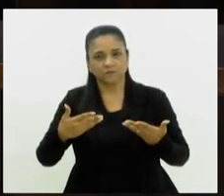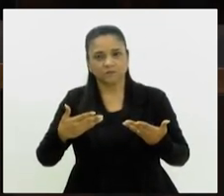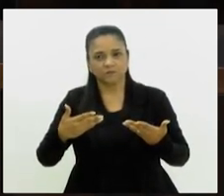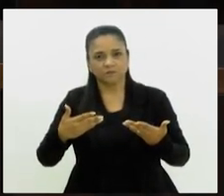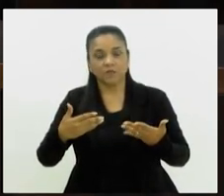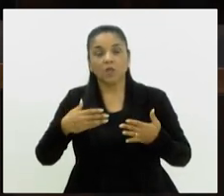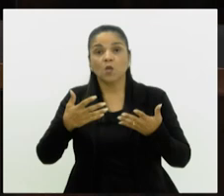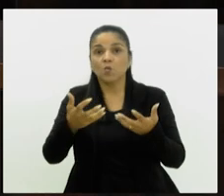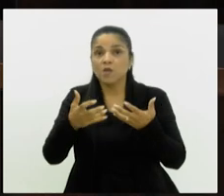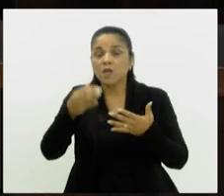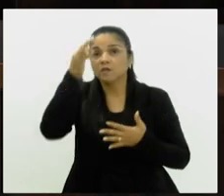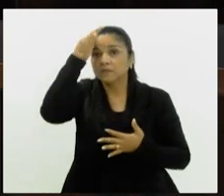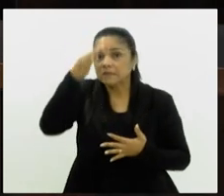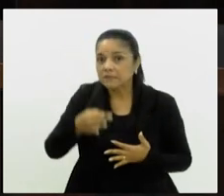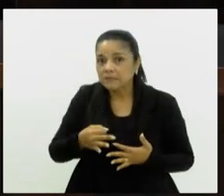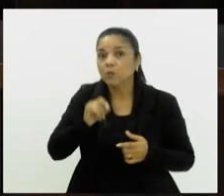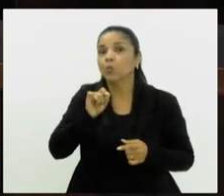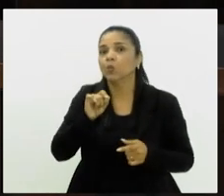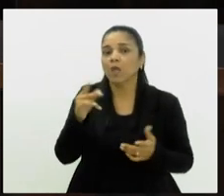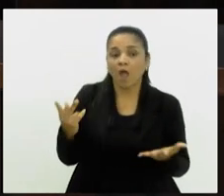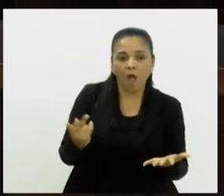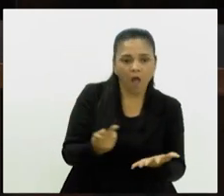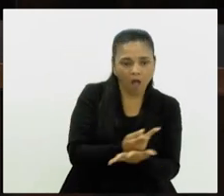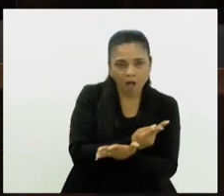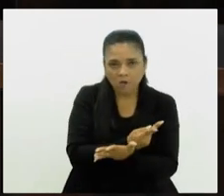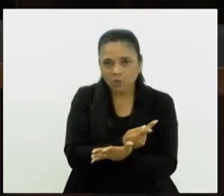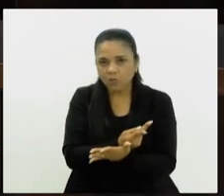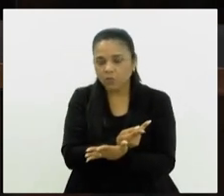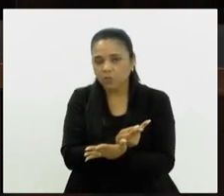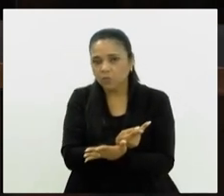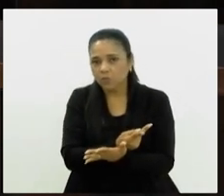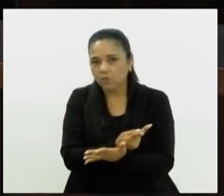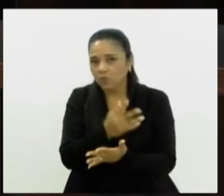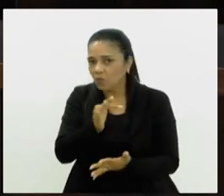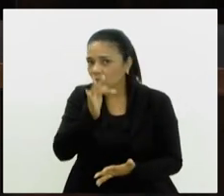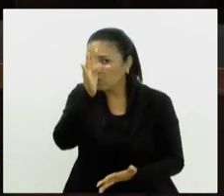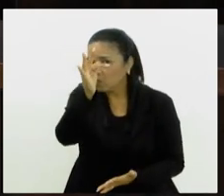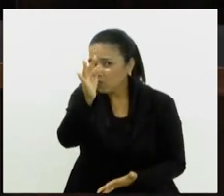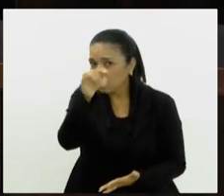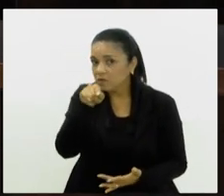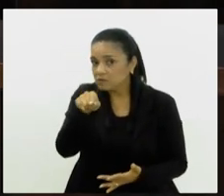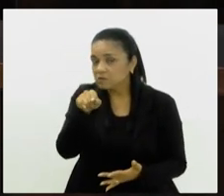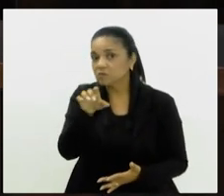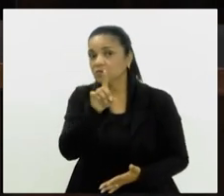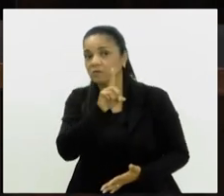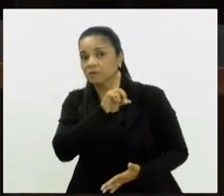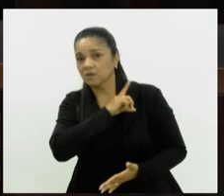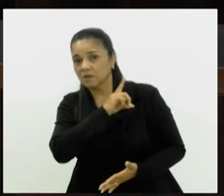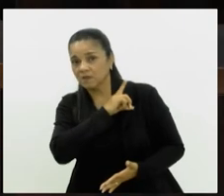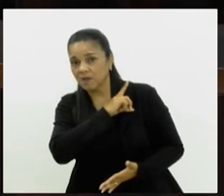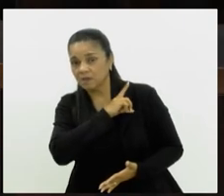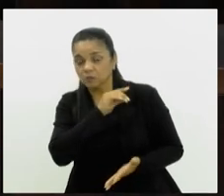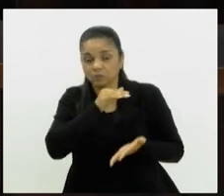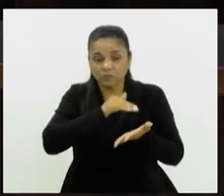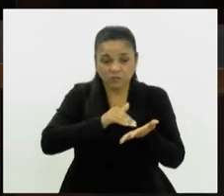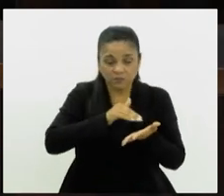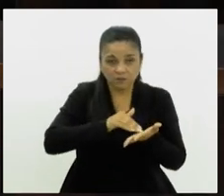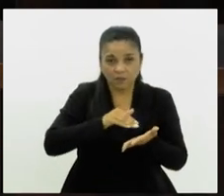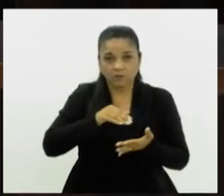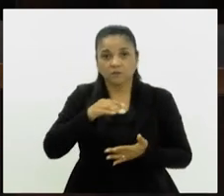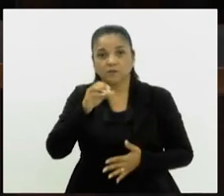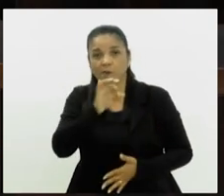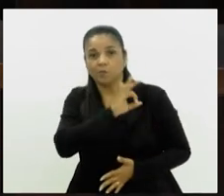eu quero entender o que acontecerá quando o delegado, o secretário da Polícia Civil indicar uma